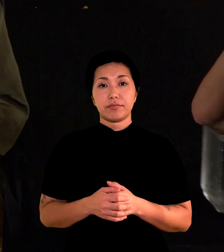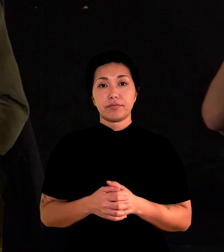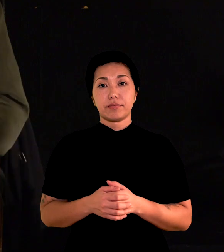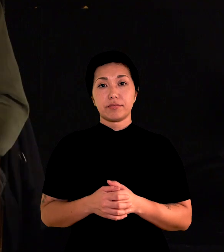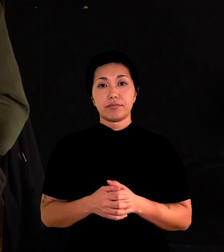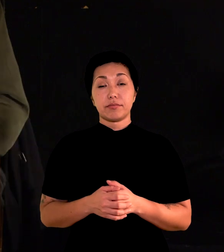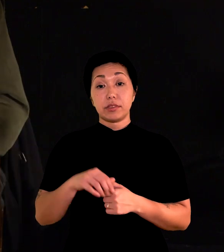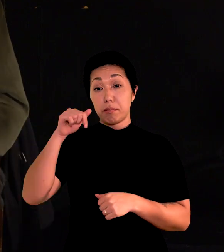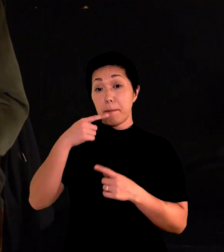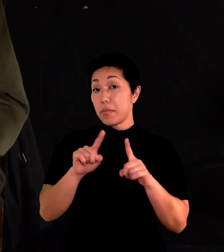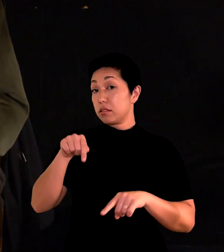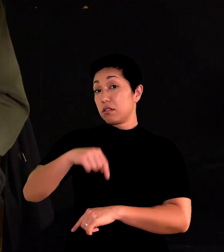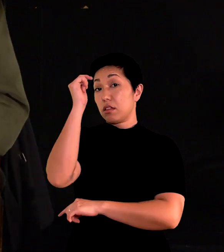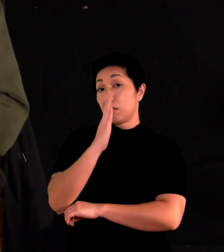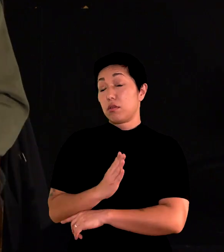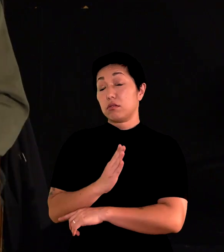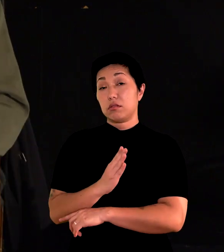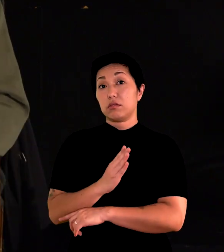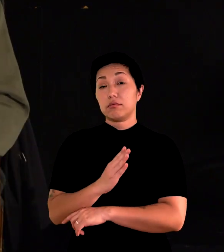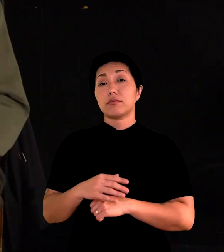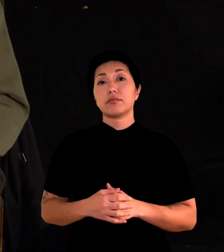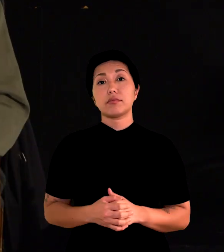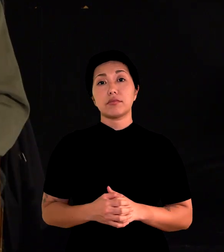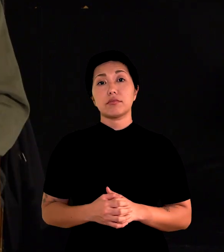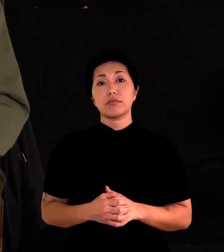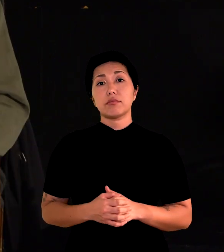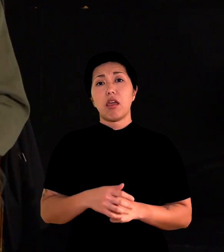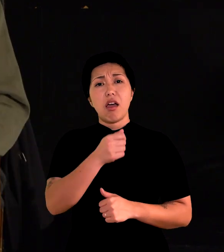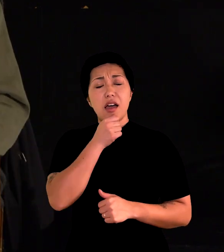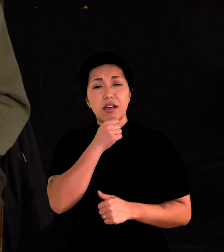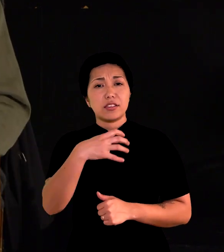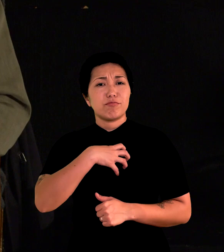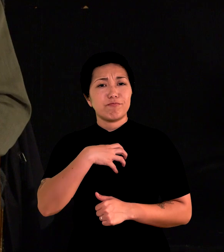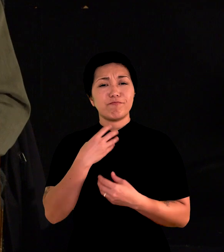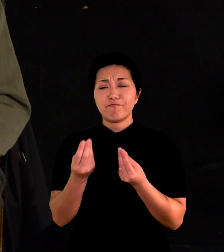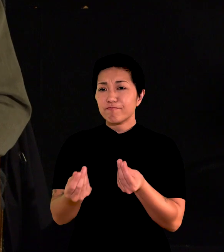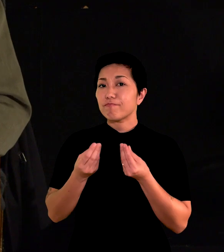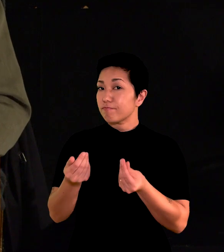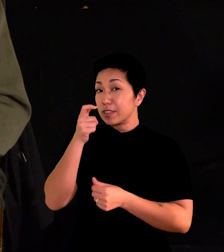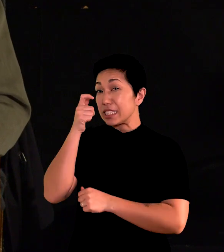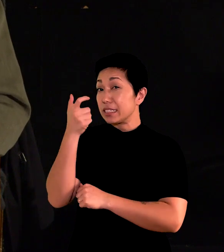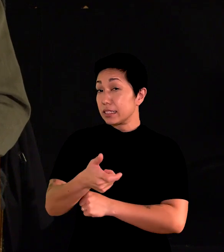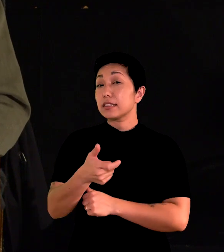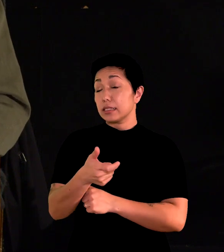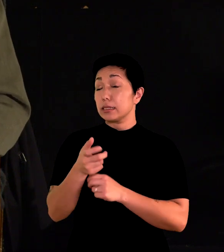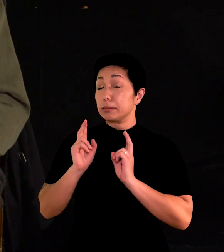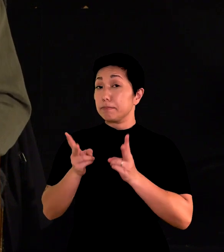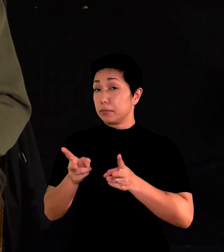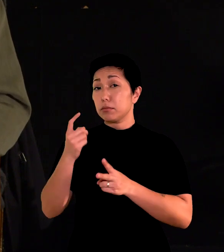elétricos, né? E aqui no Brasil a gente tem uma condição